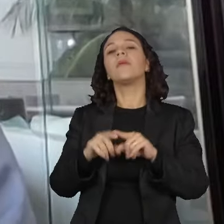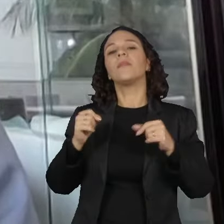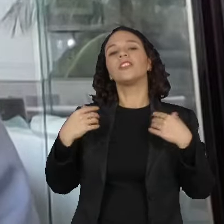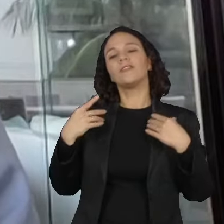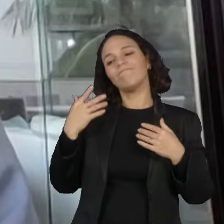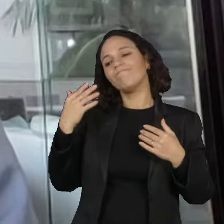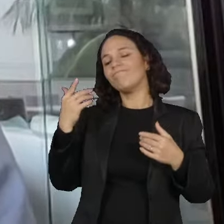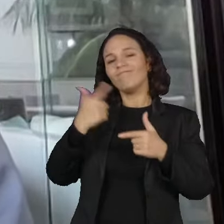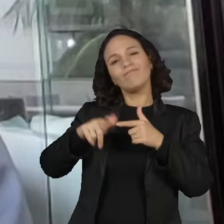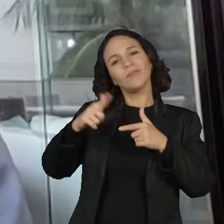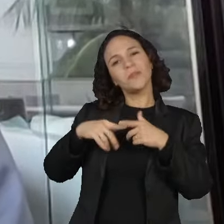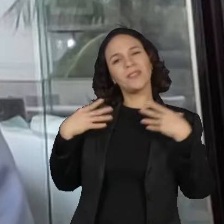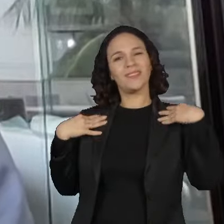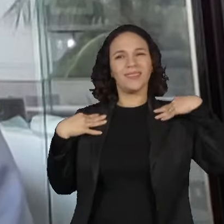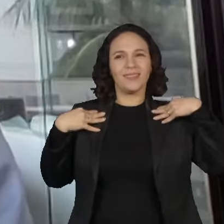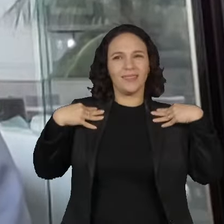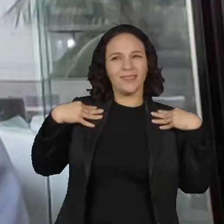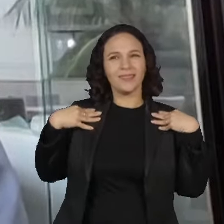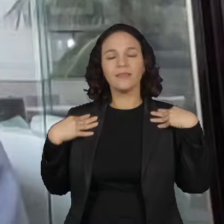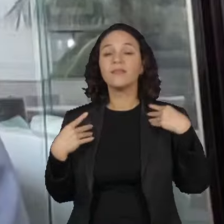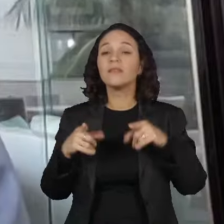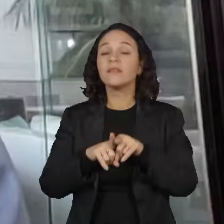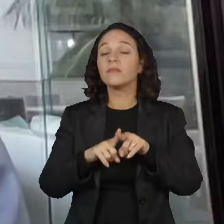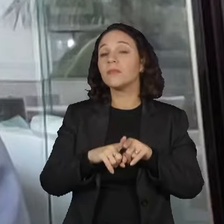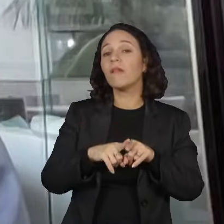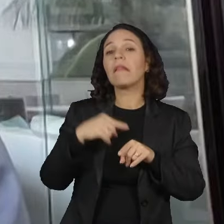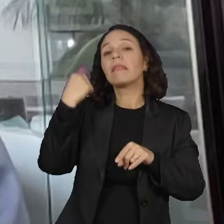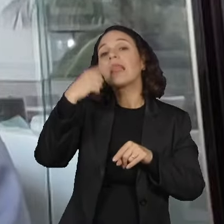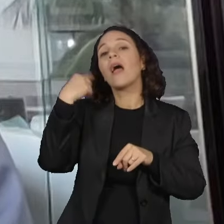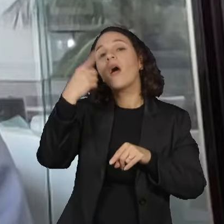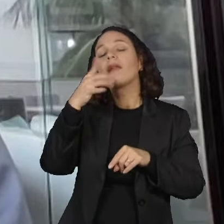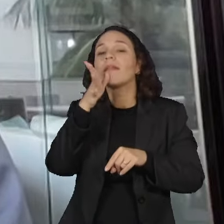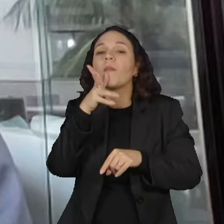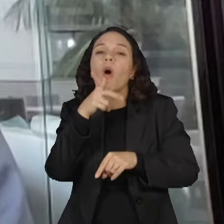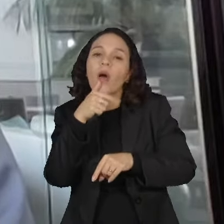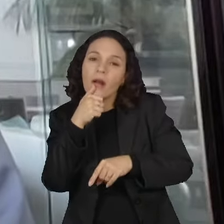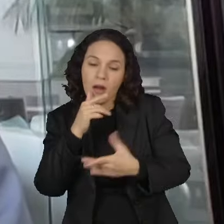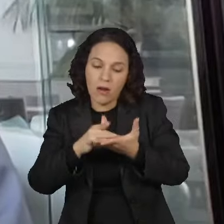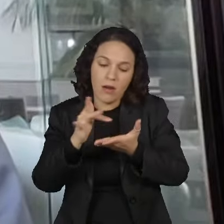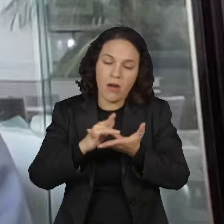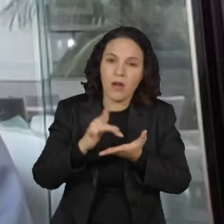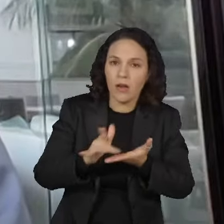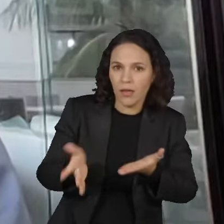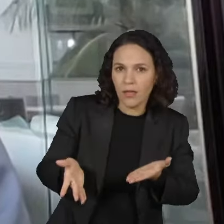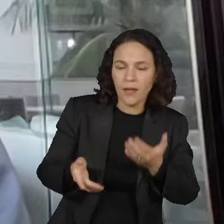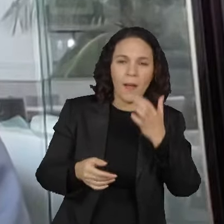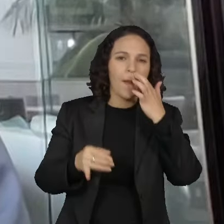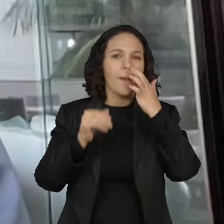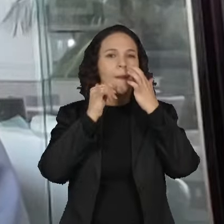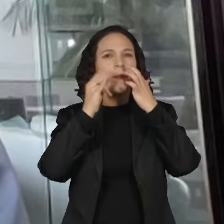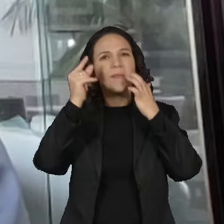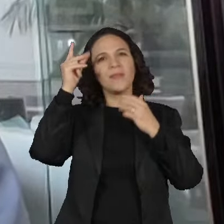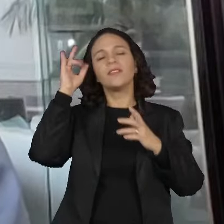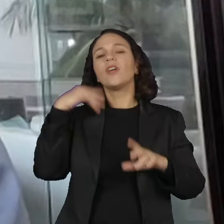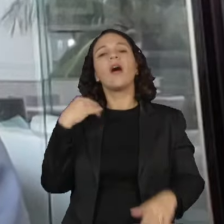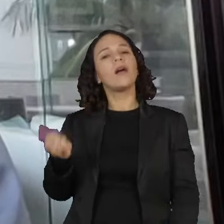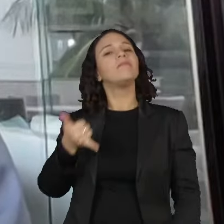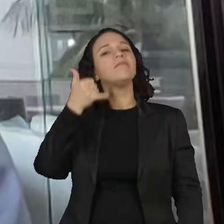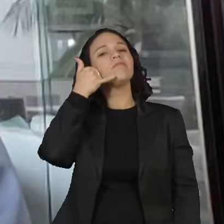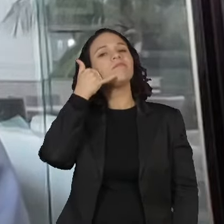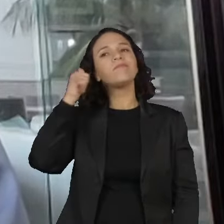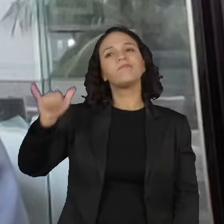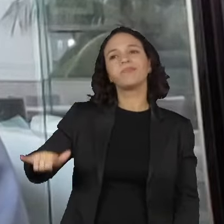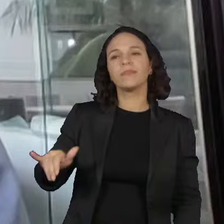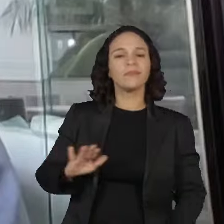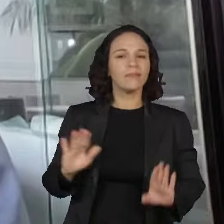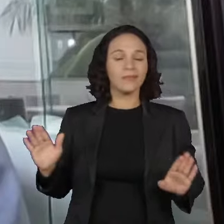postura, e além do tempo que você faz isso, né? Hoje em dia, antigamente você usava o celular para atender o telefone, hoje em dia